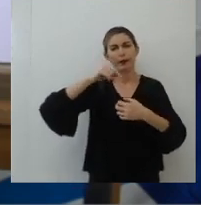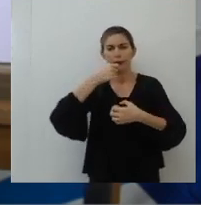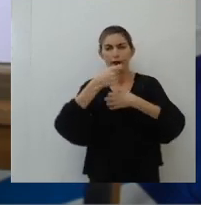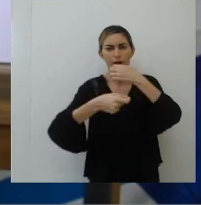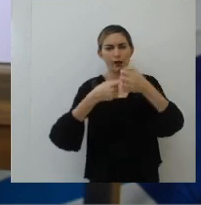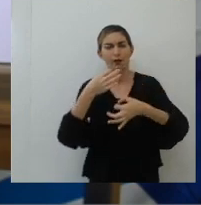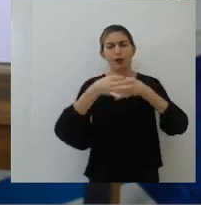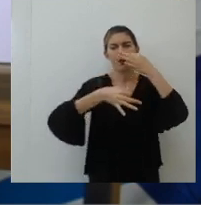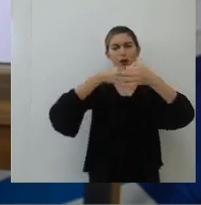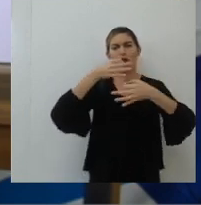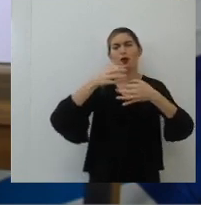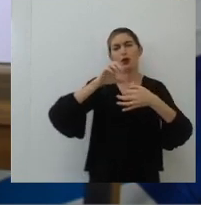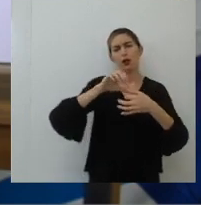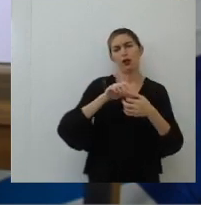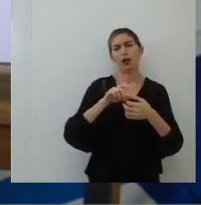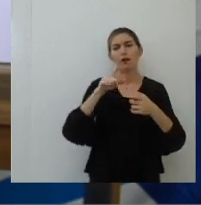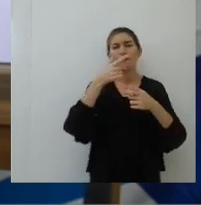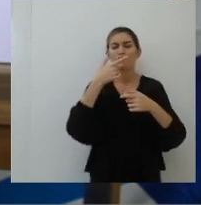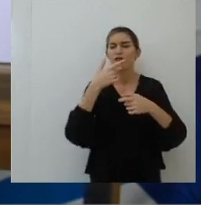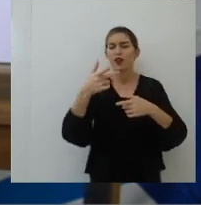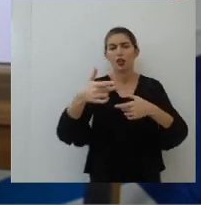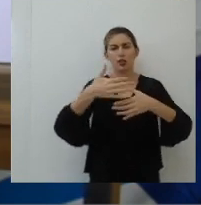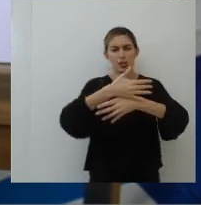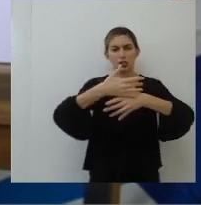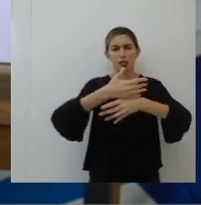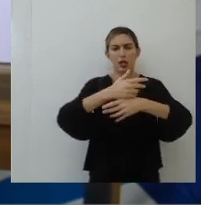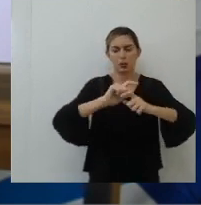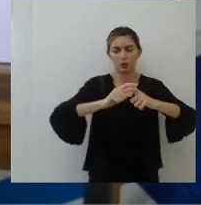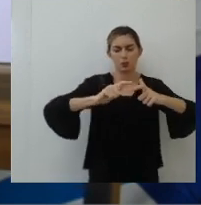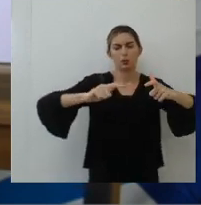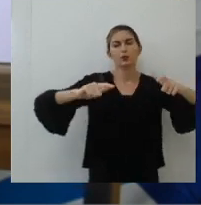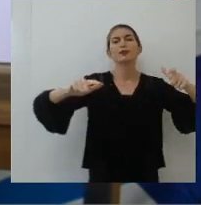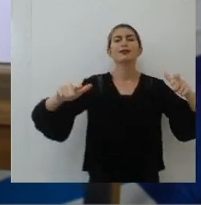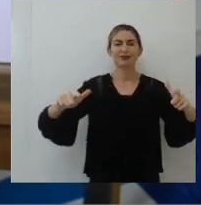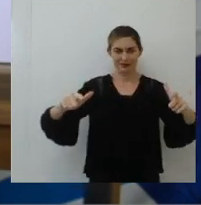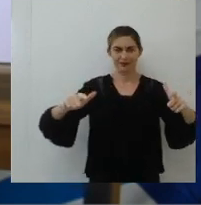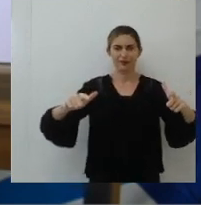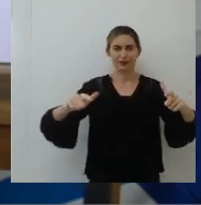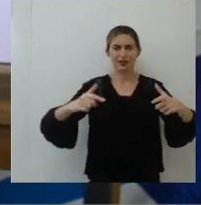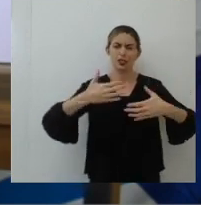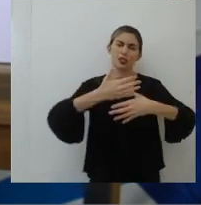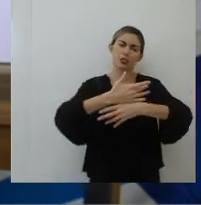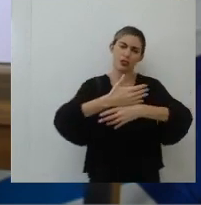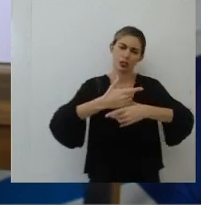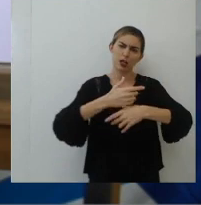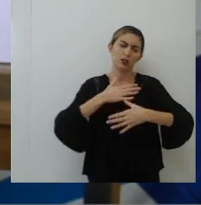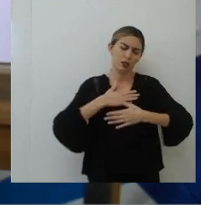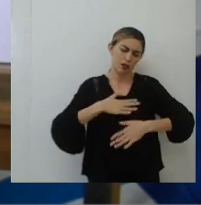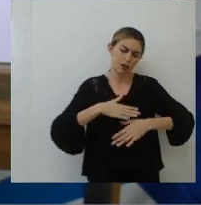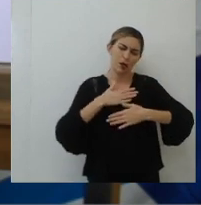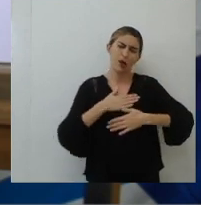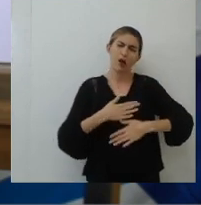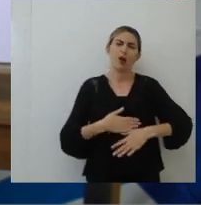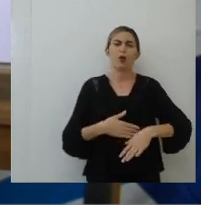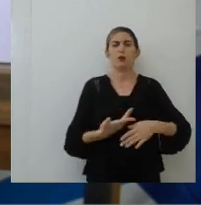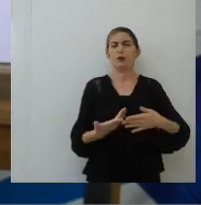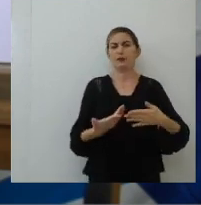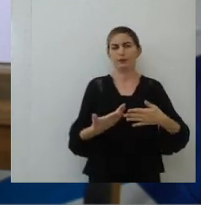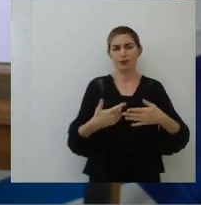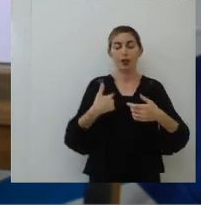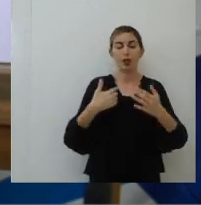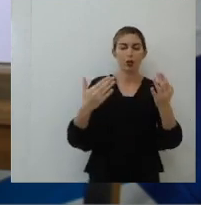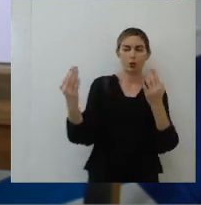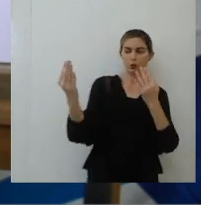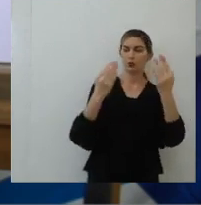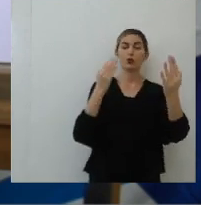em relação a esse crescimento da cidade de Montes Claros, uma cidade até então calma, tranquila, pacata, e ele